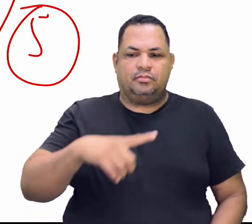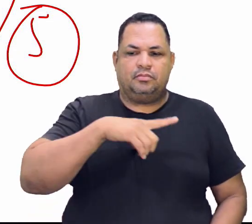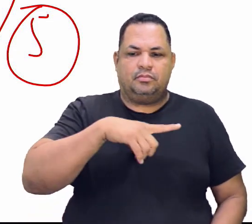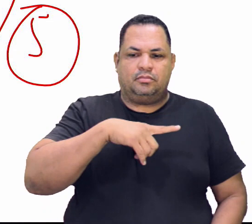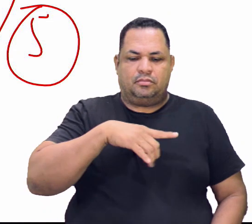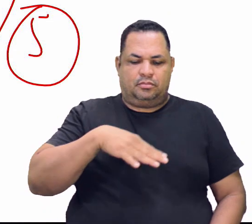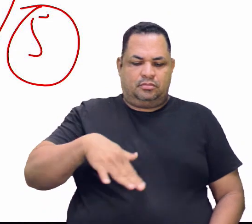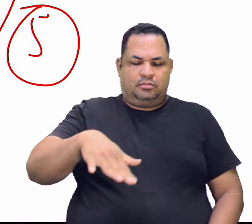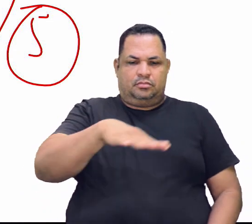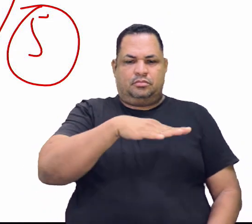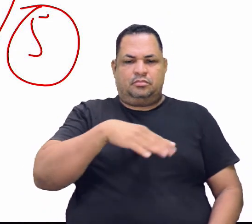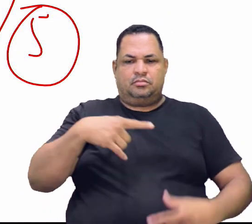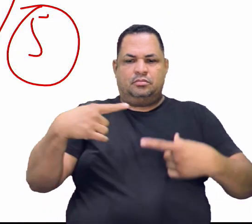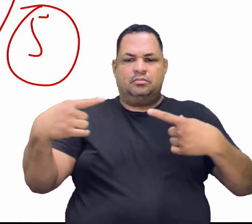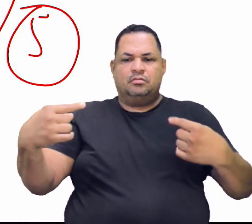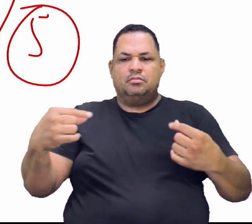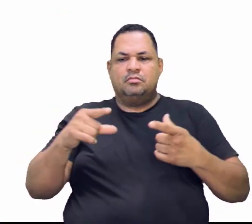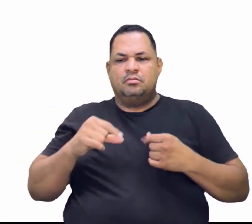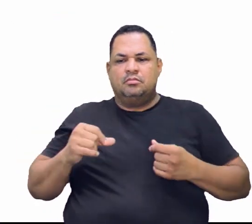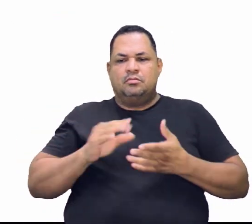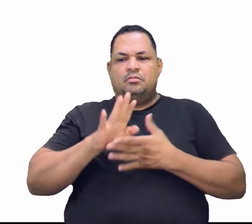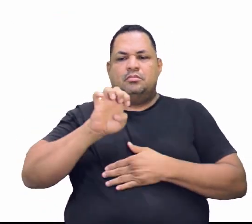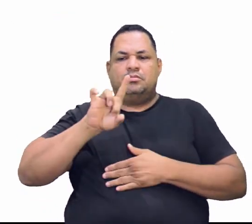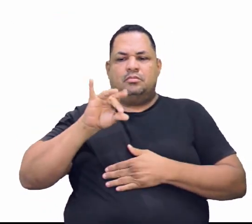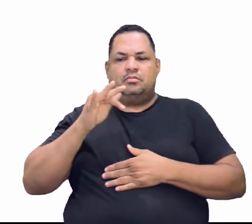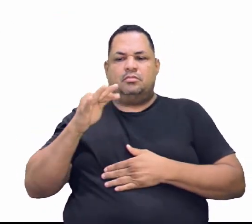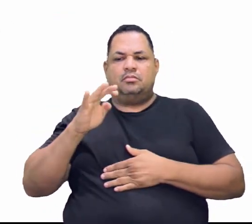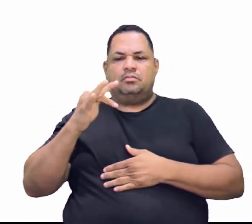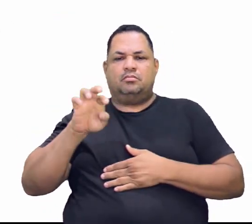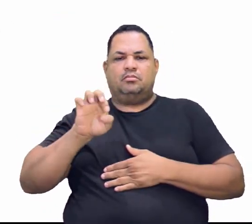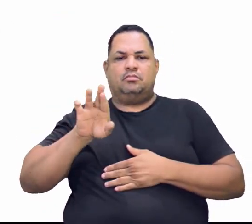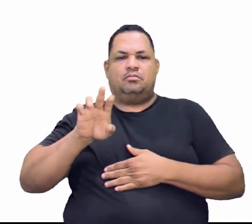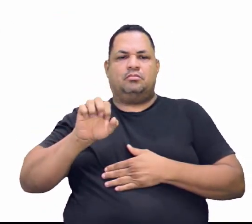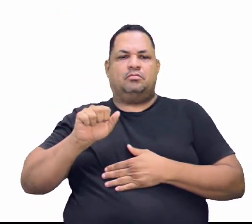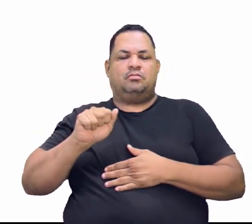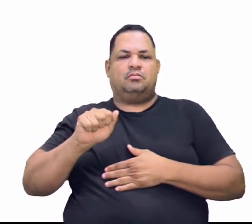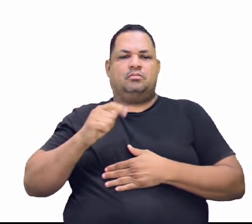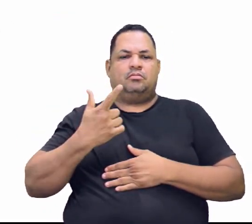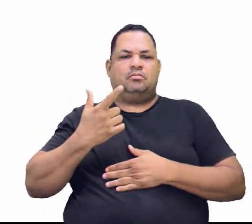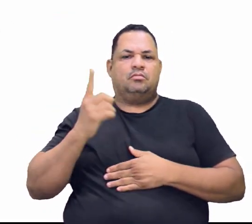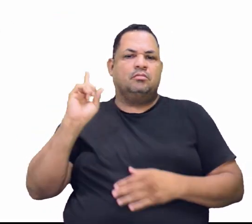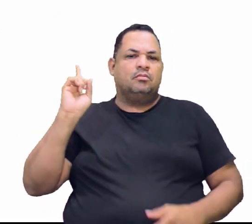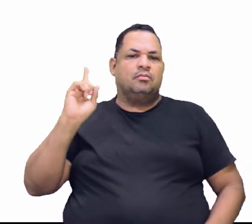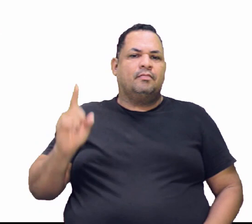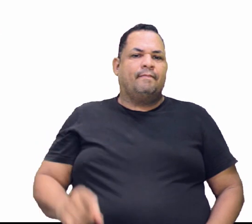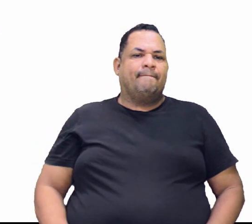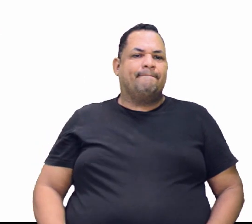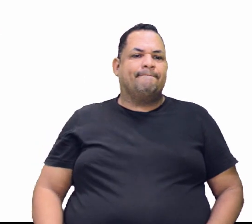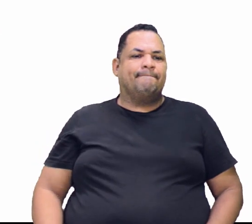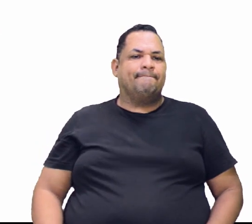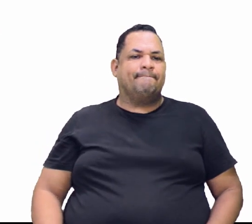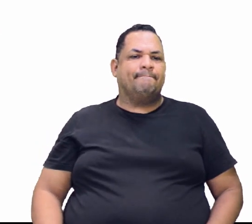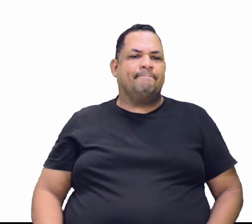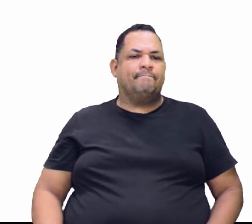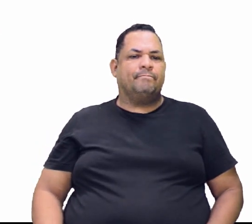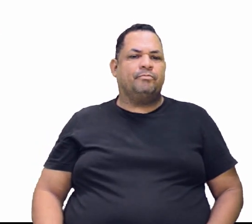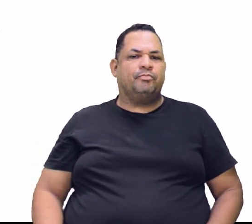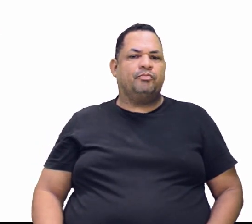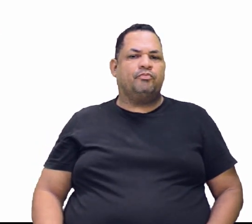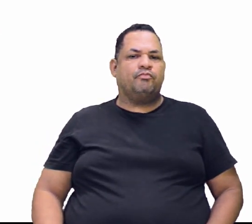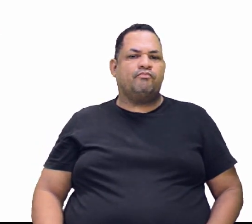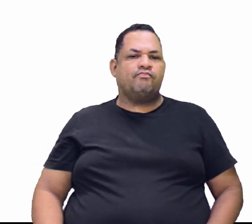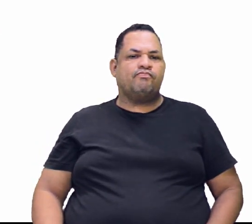região, no Forte de Coimbra, o Aloysio Ferreira. Veja. Esse aqui é